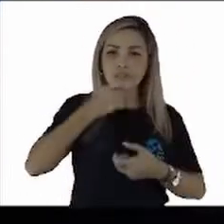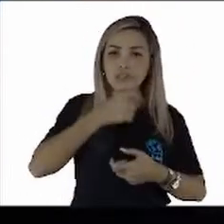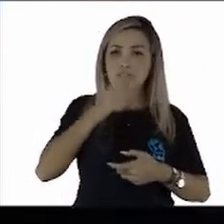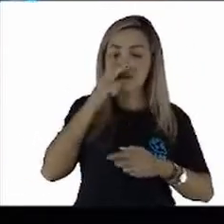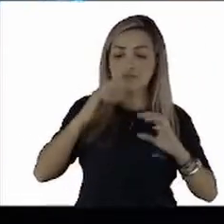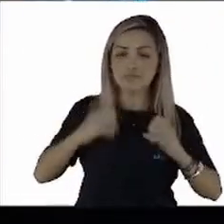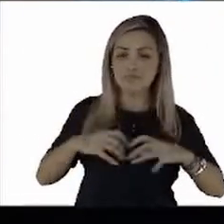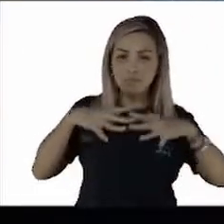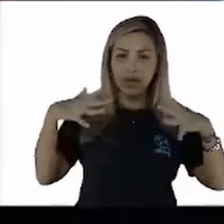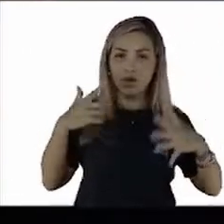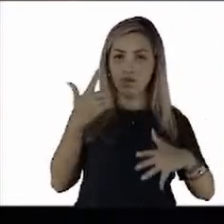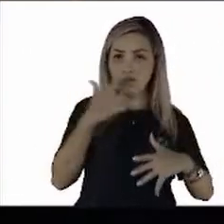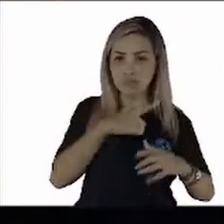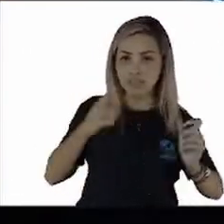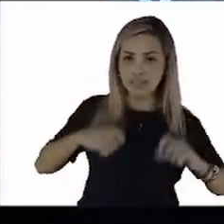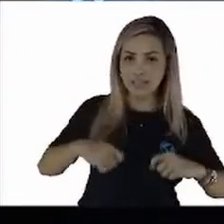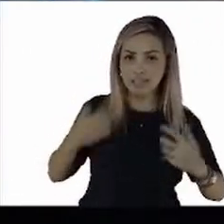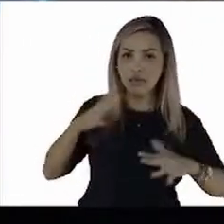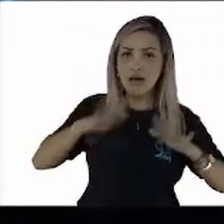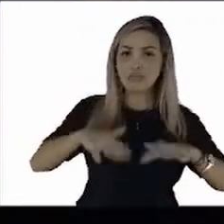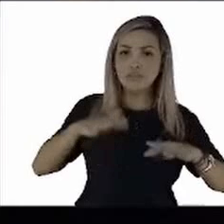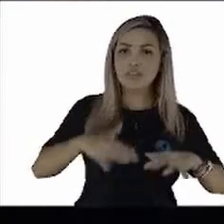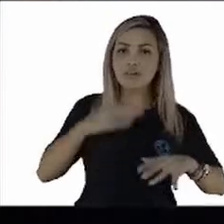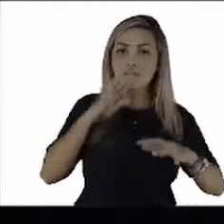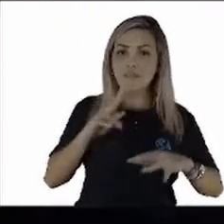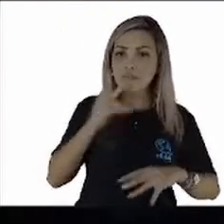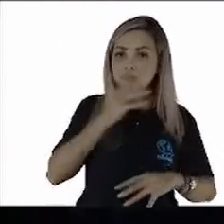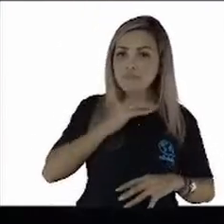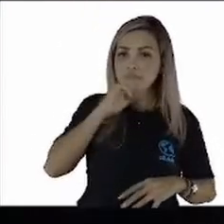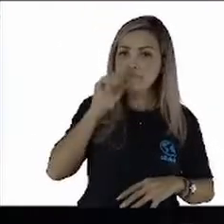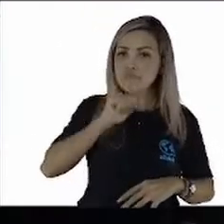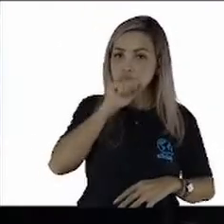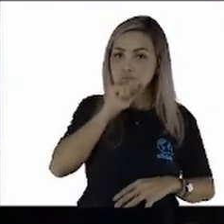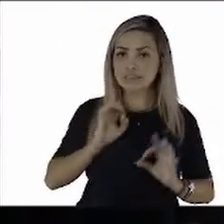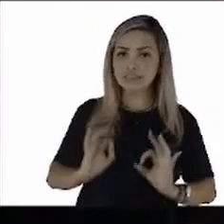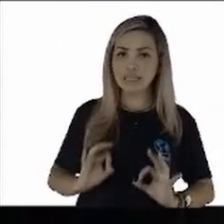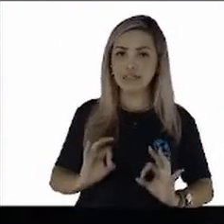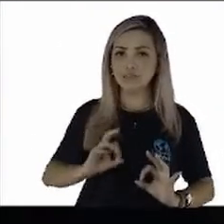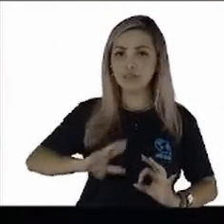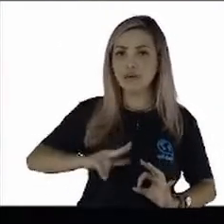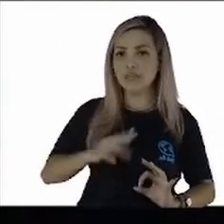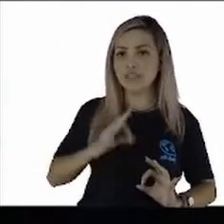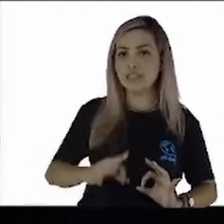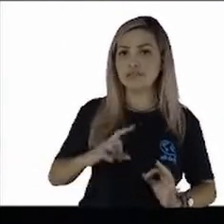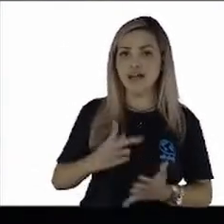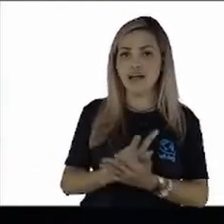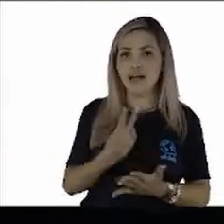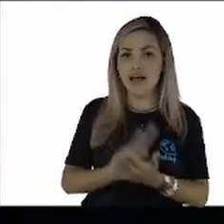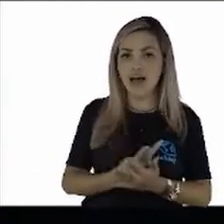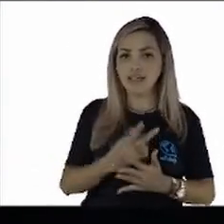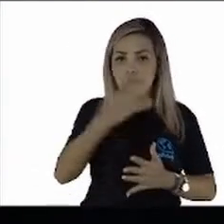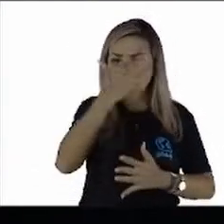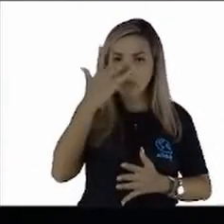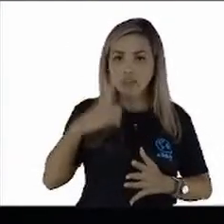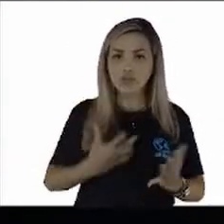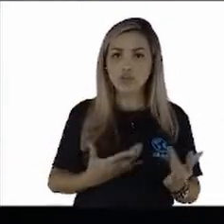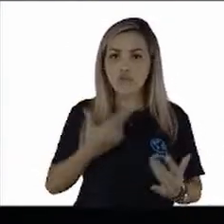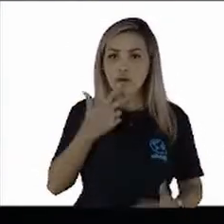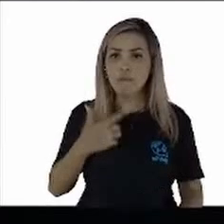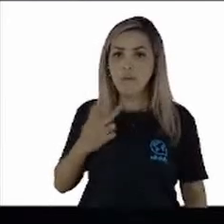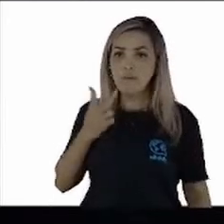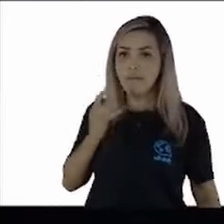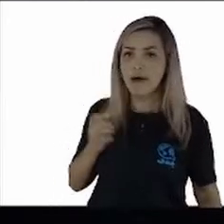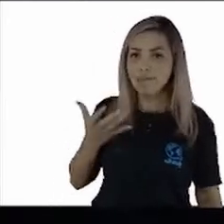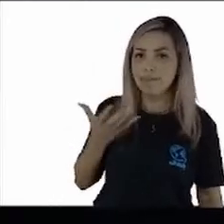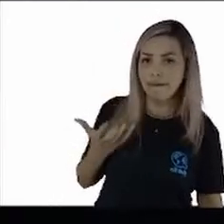de fazer mágica. Mas é isso, às vezes os pais, eles estão certos, nem sempre eles estão errados, que o jovem tem essa maneira, ele também, meu pai também quer